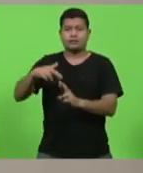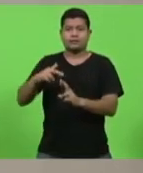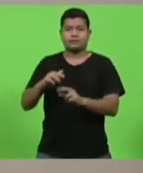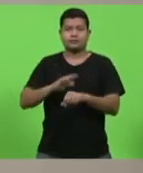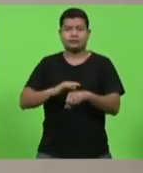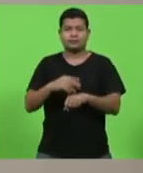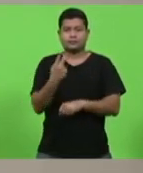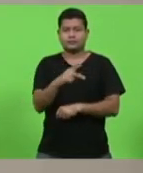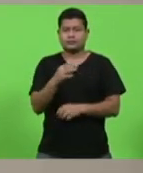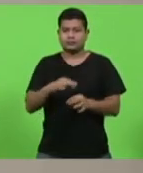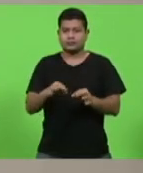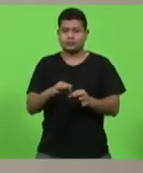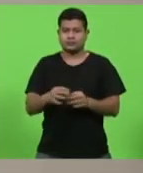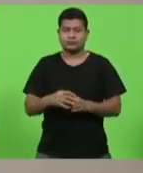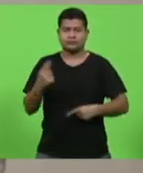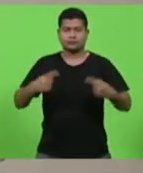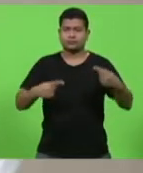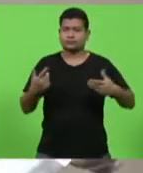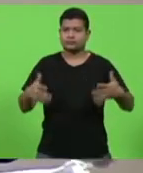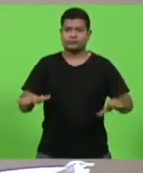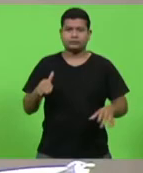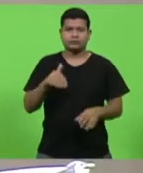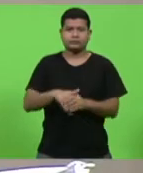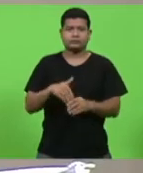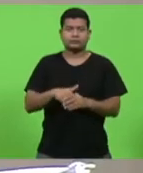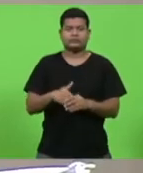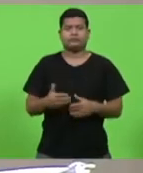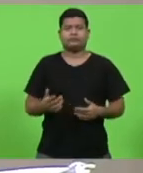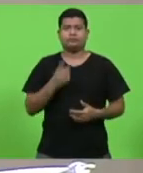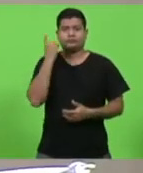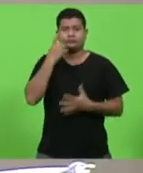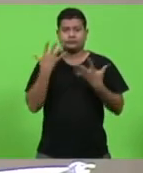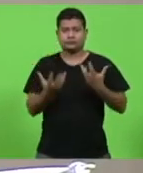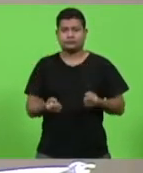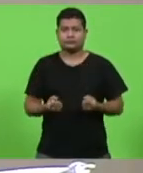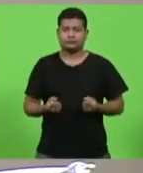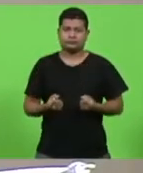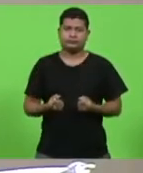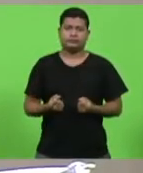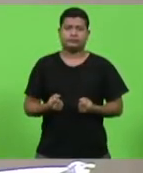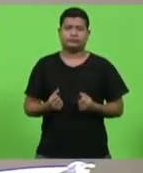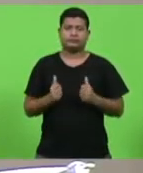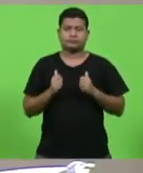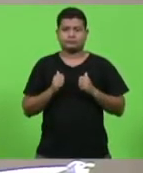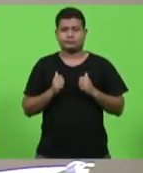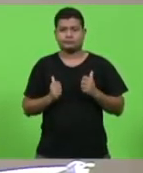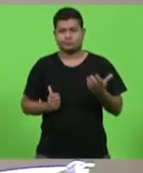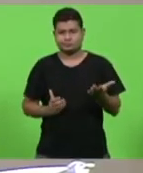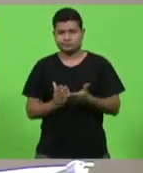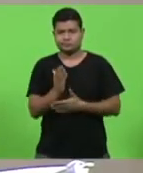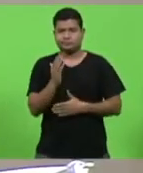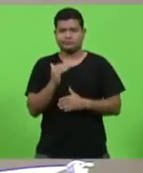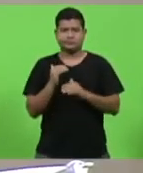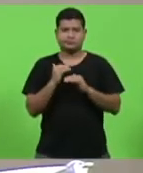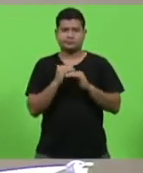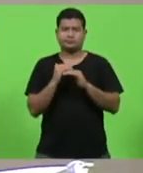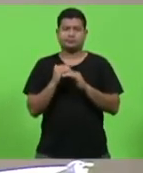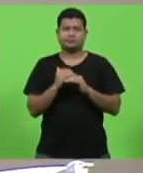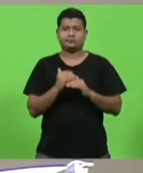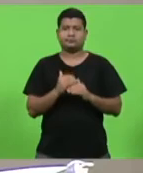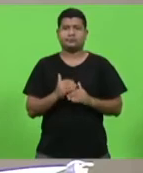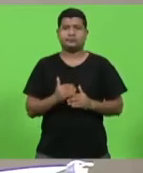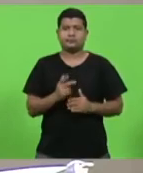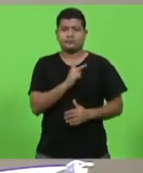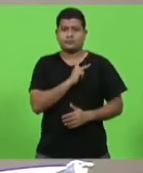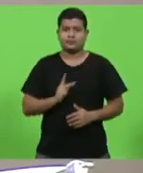discussão. Não havendo quem queira discutir, em votação, deputados que aprovam, permaneçam como se encontra. Aprovado por unanimidade. Esta